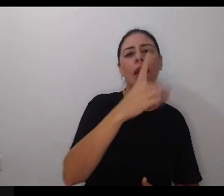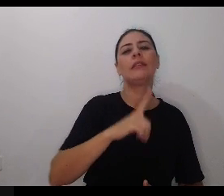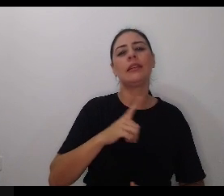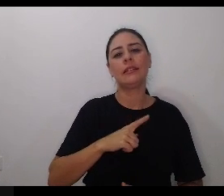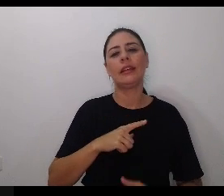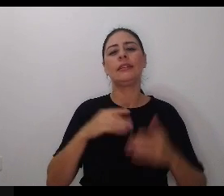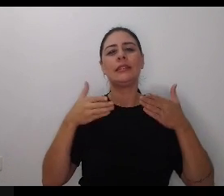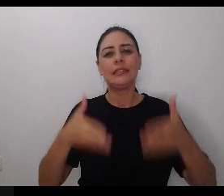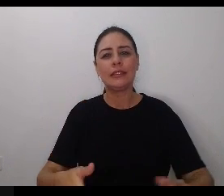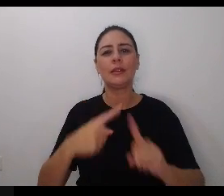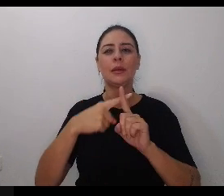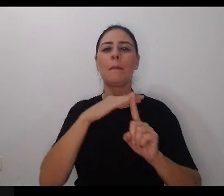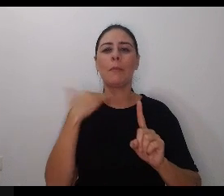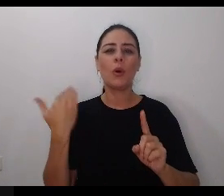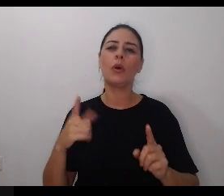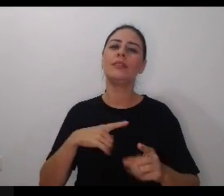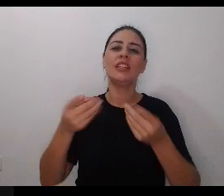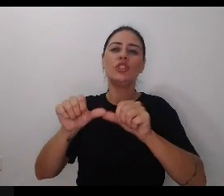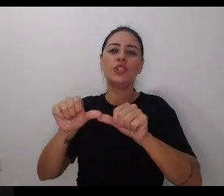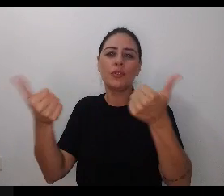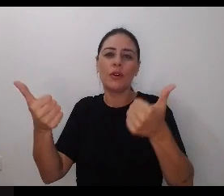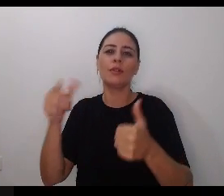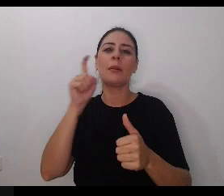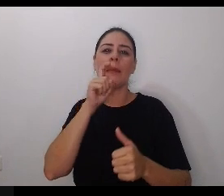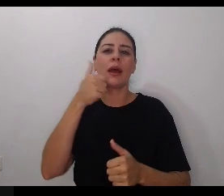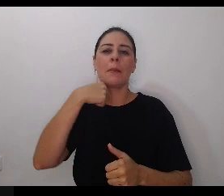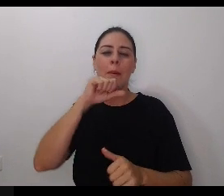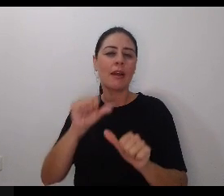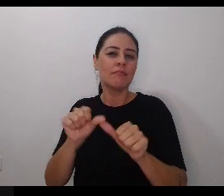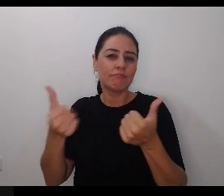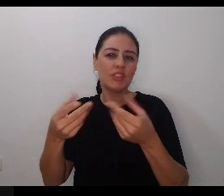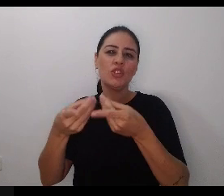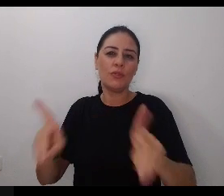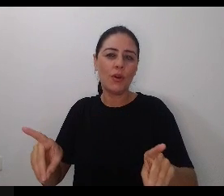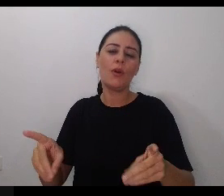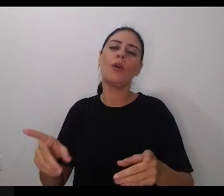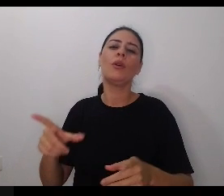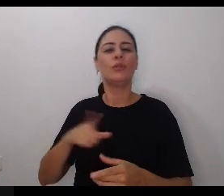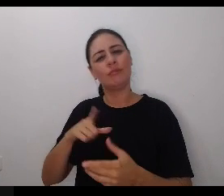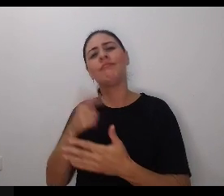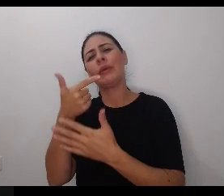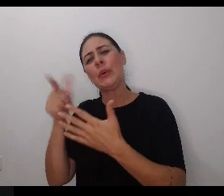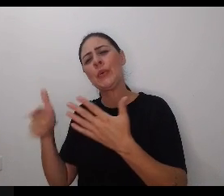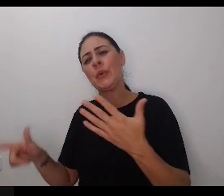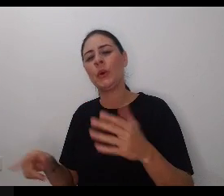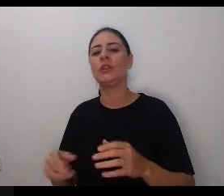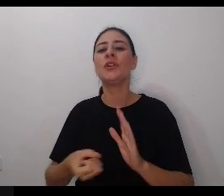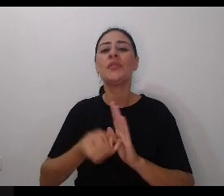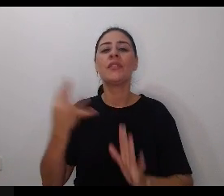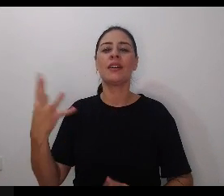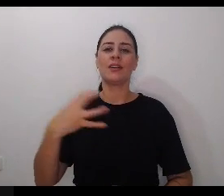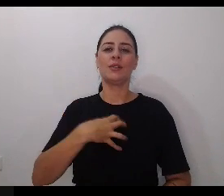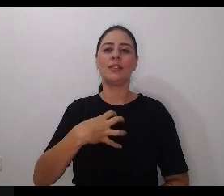luto também, tem um livro sobre o divórcio dos pais, o nascimento de um novo irmão. Então, várias situações e vários